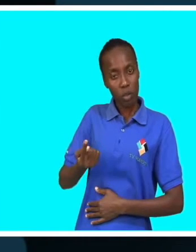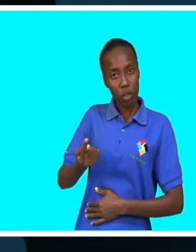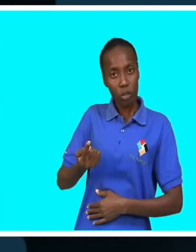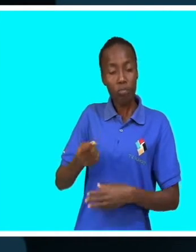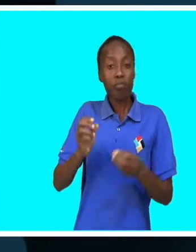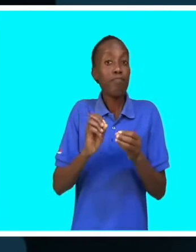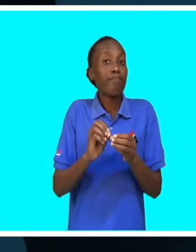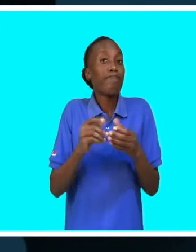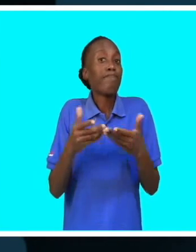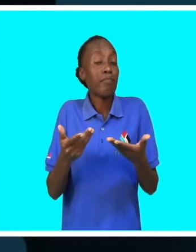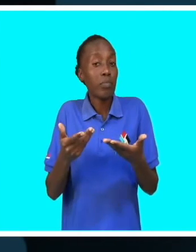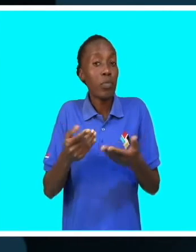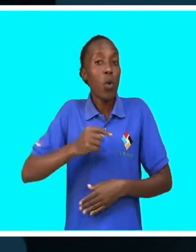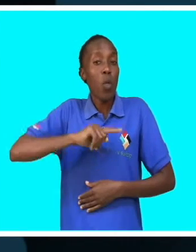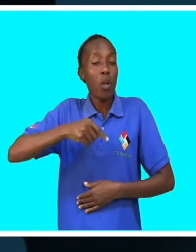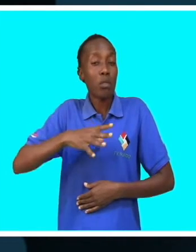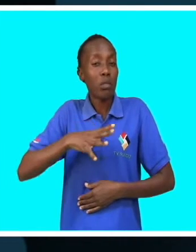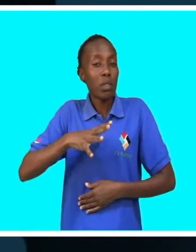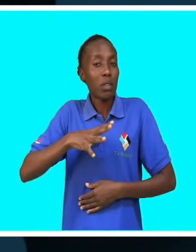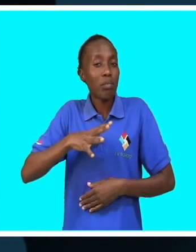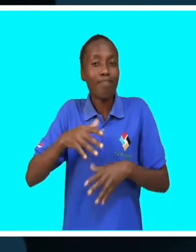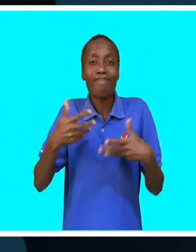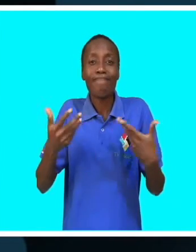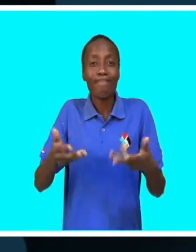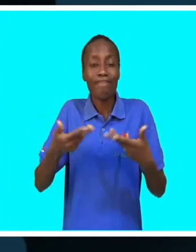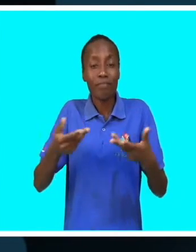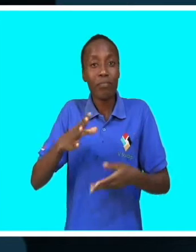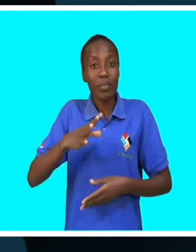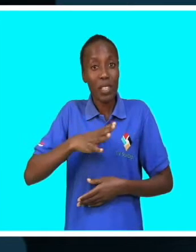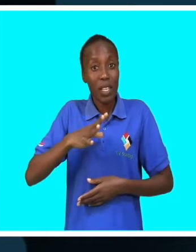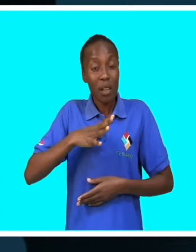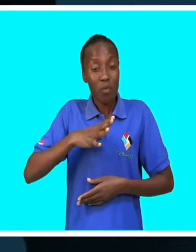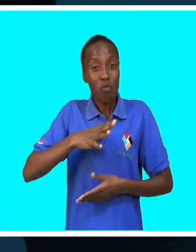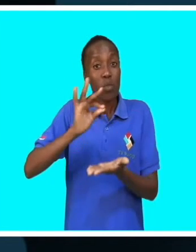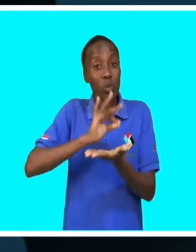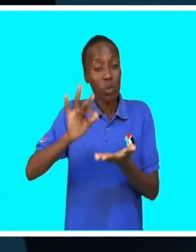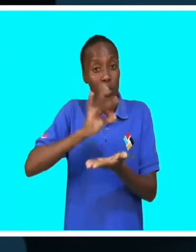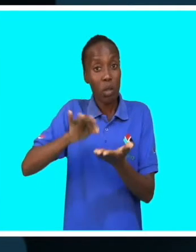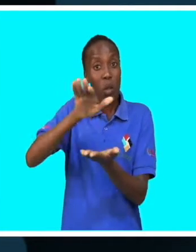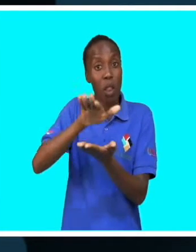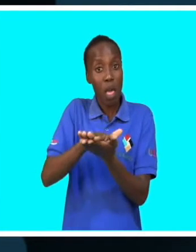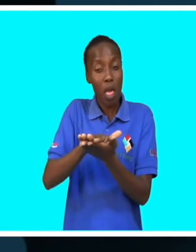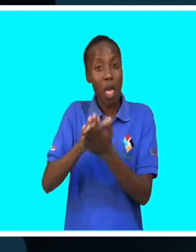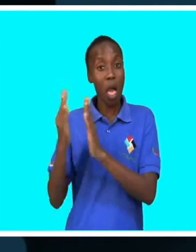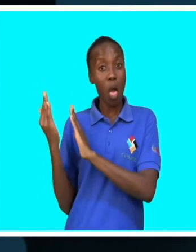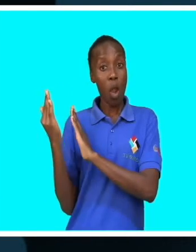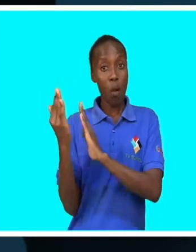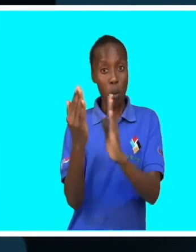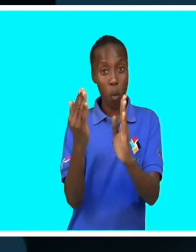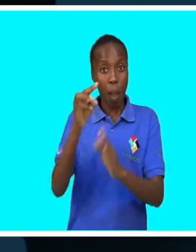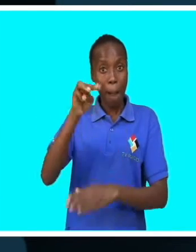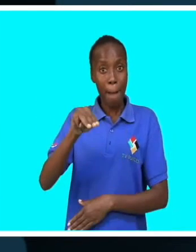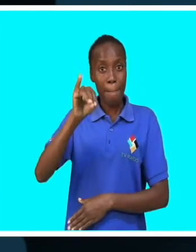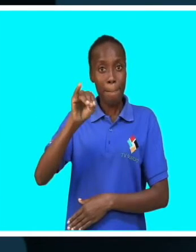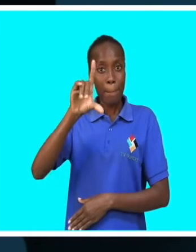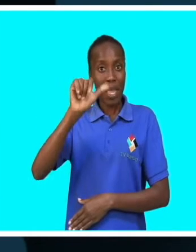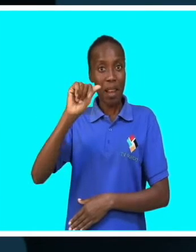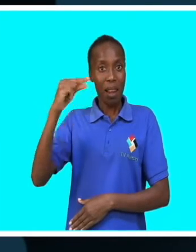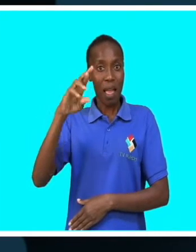Nós temos os escritórios na Avenida Milagre Maboto,